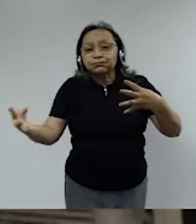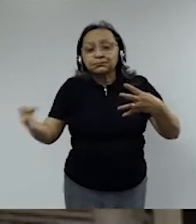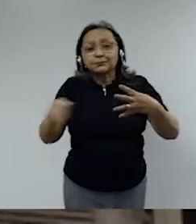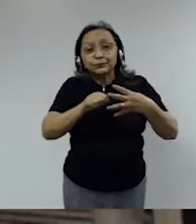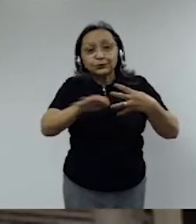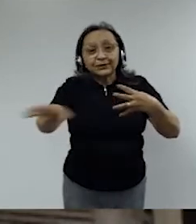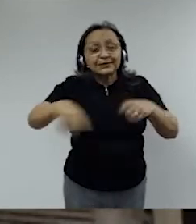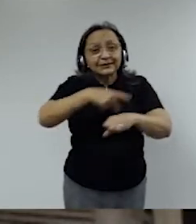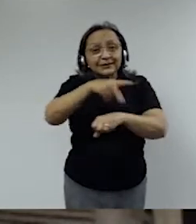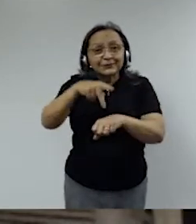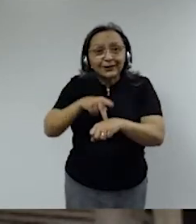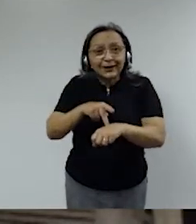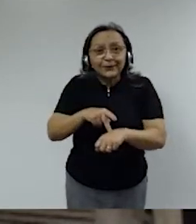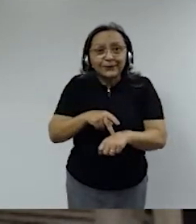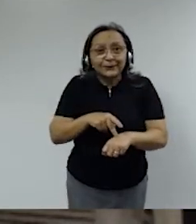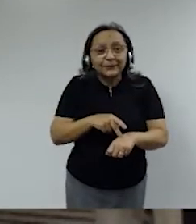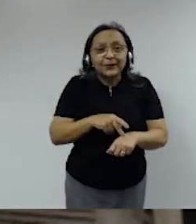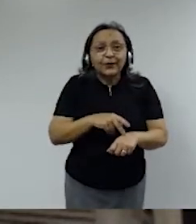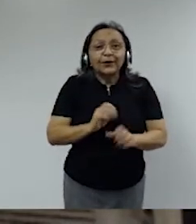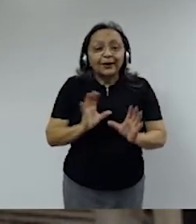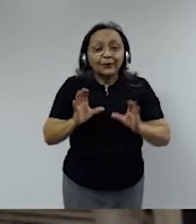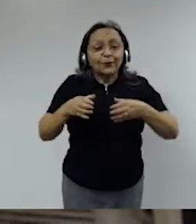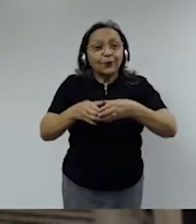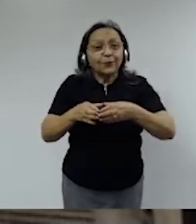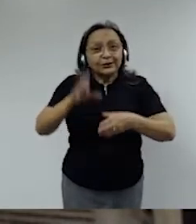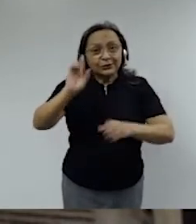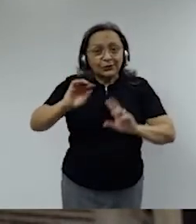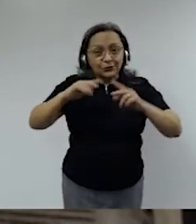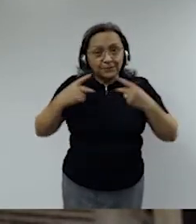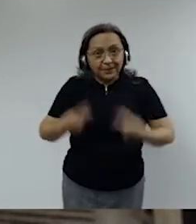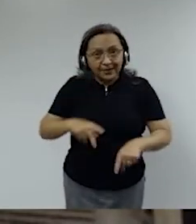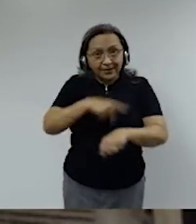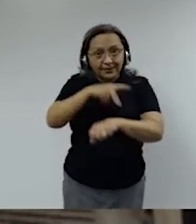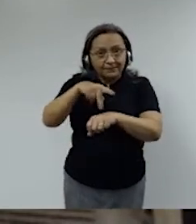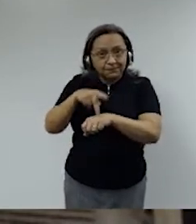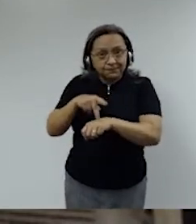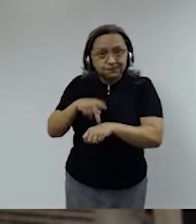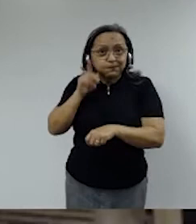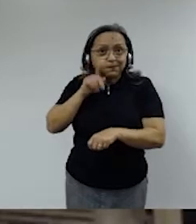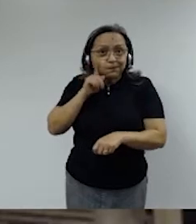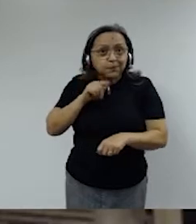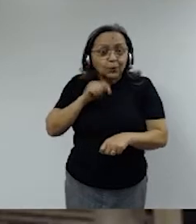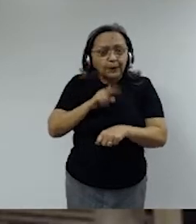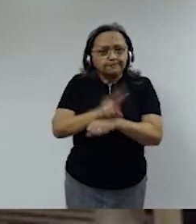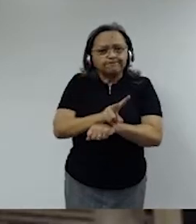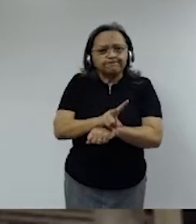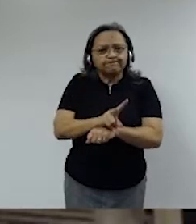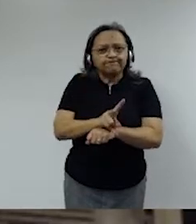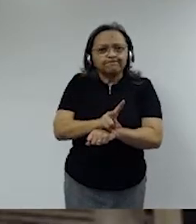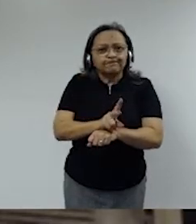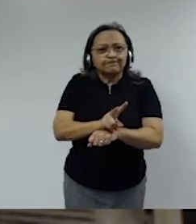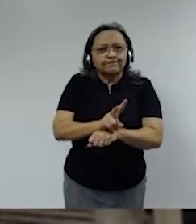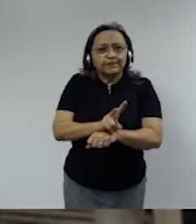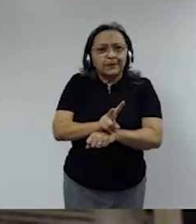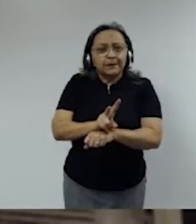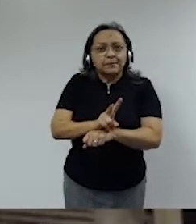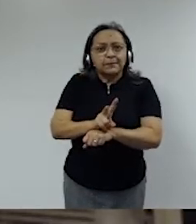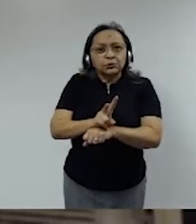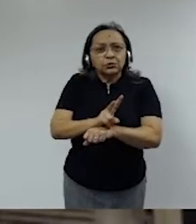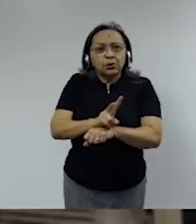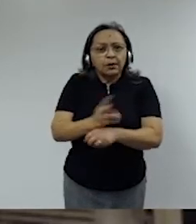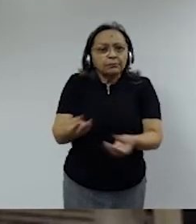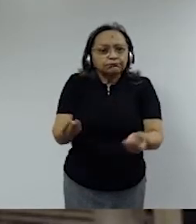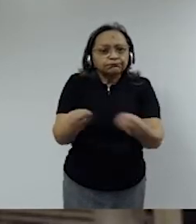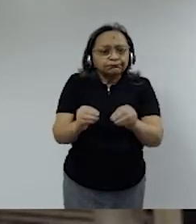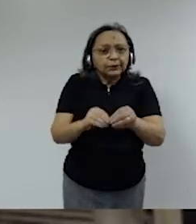quando eu menciono, é que o Comitê de Direitos Humanos das Nações Unidas monitora a implementação do